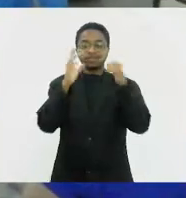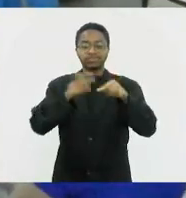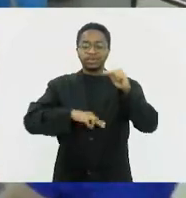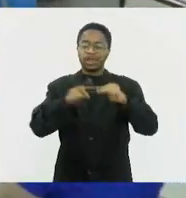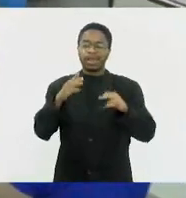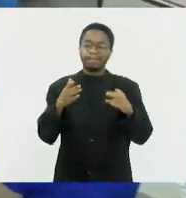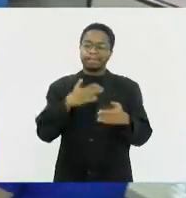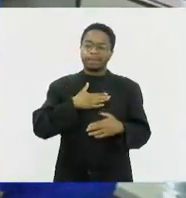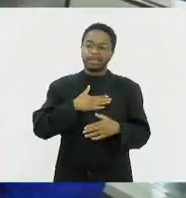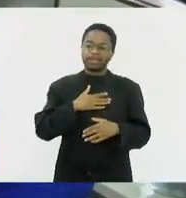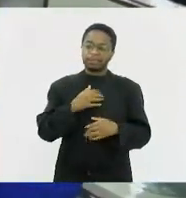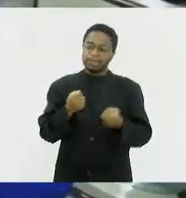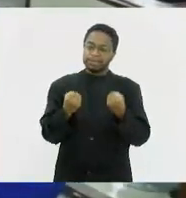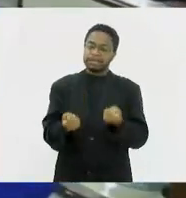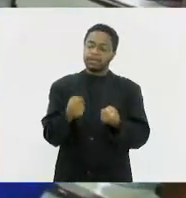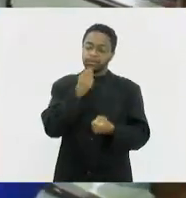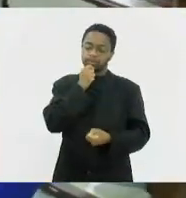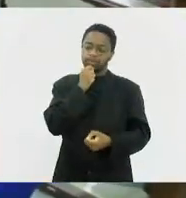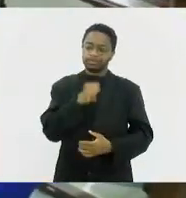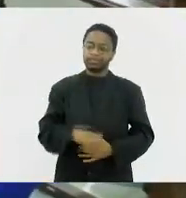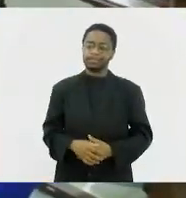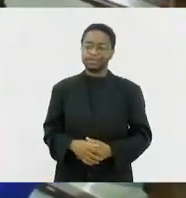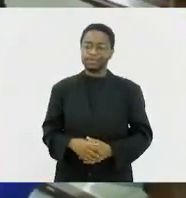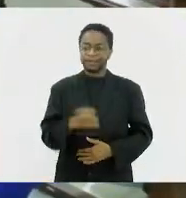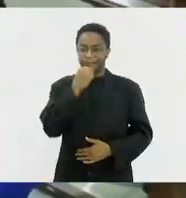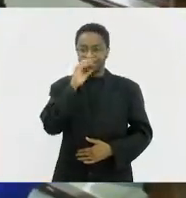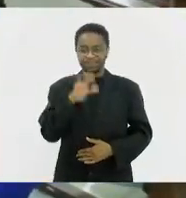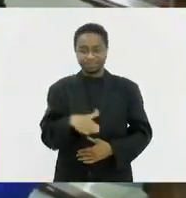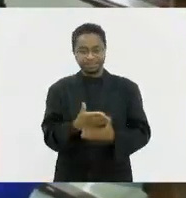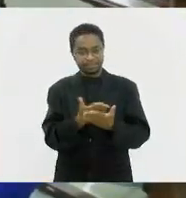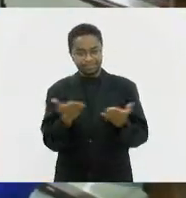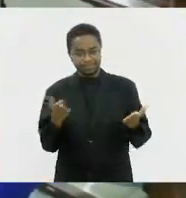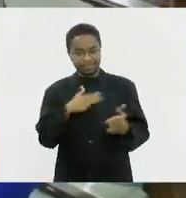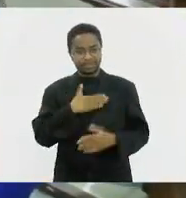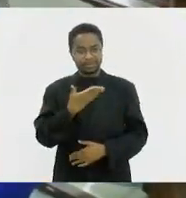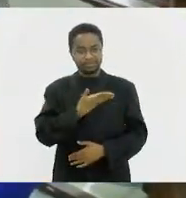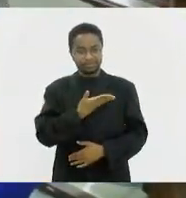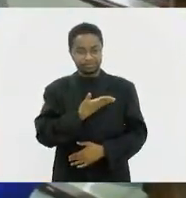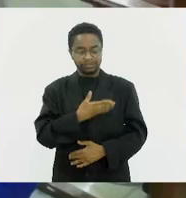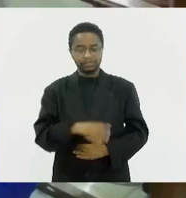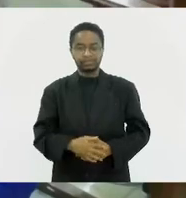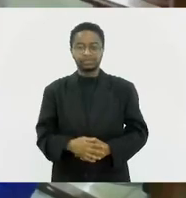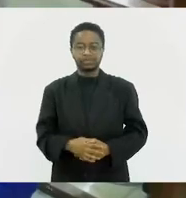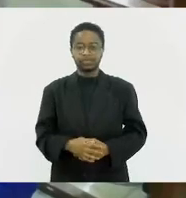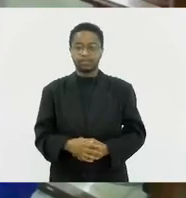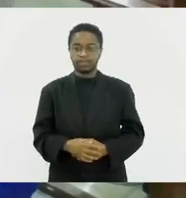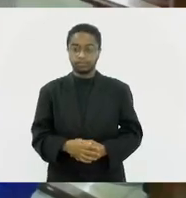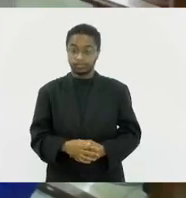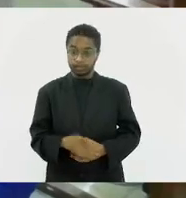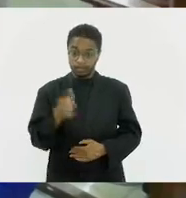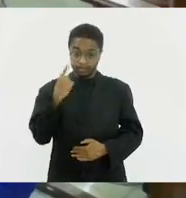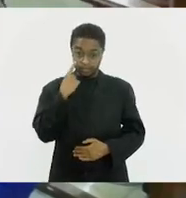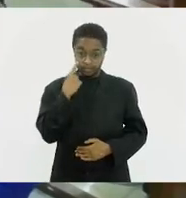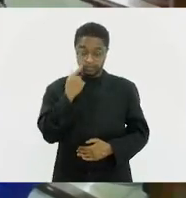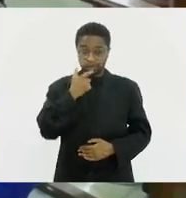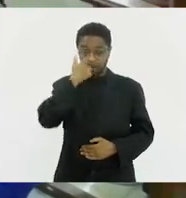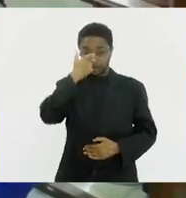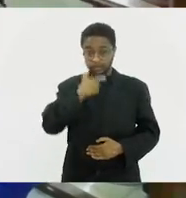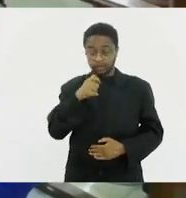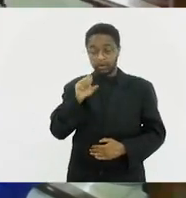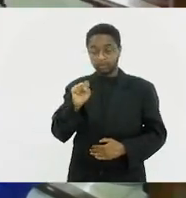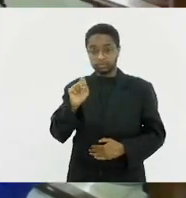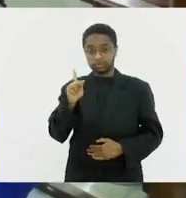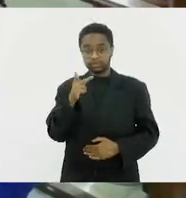ainda. Boa tarde, minhas colegas e meus colegas. Olha, eu sou Shirley